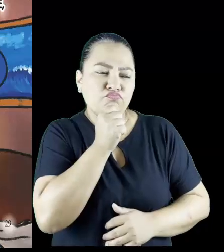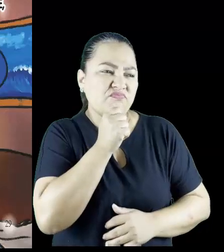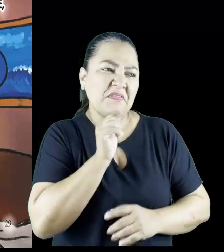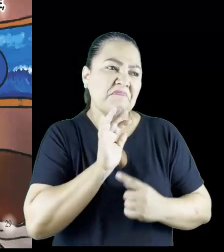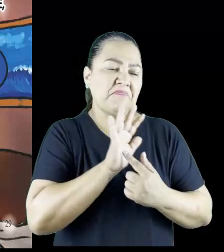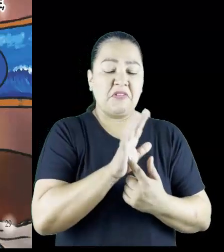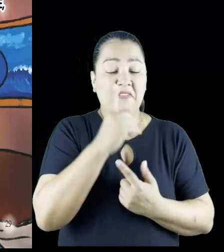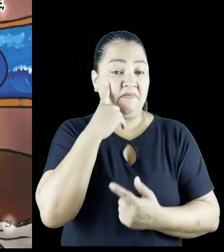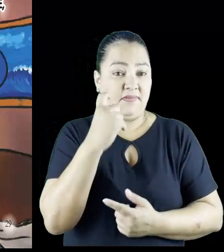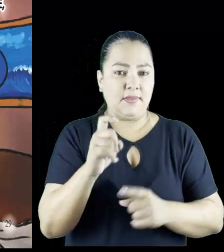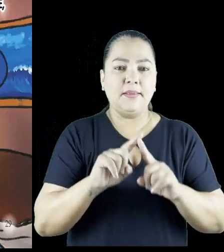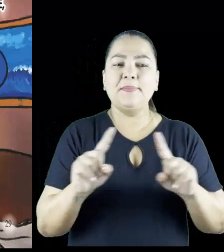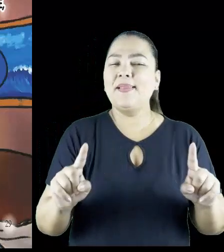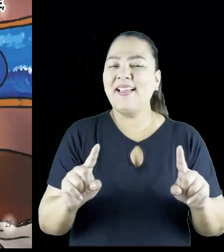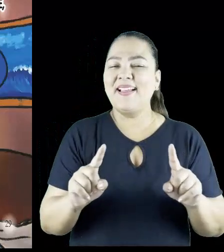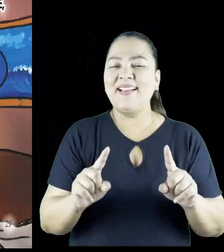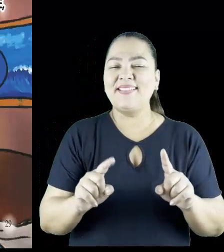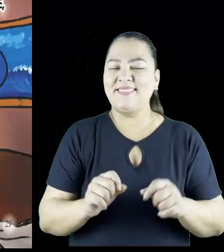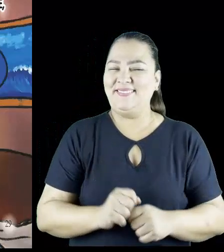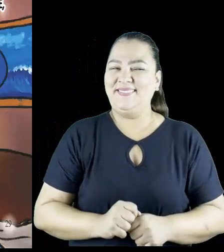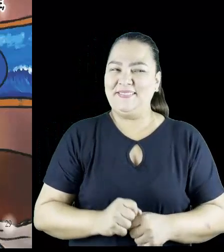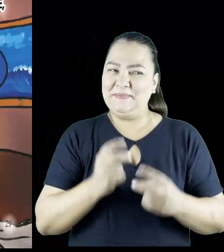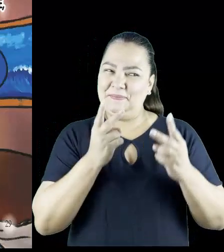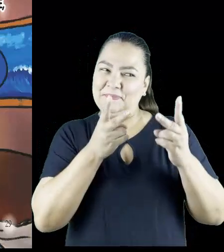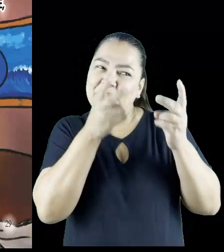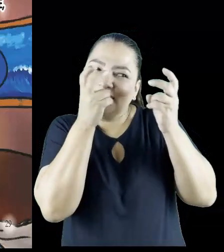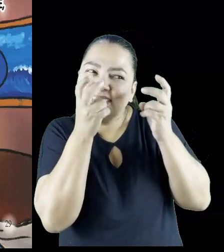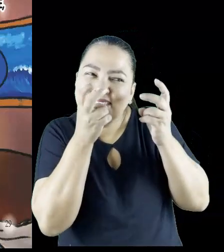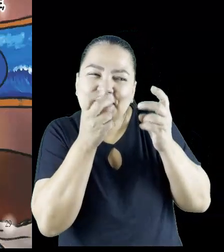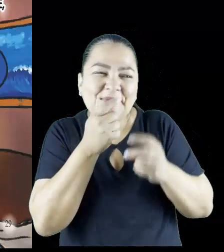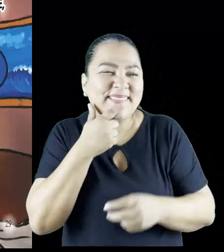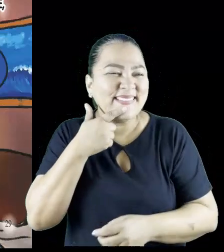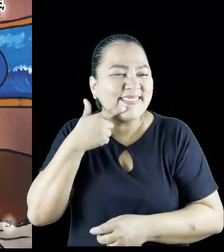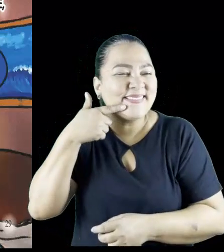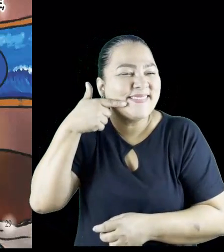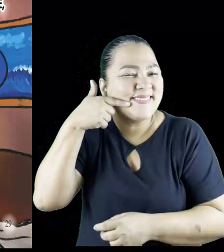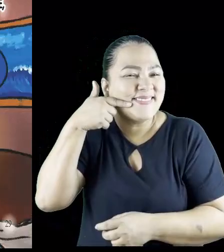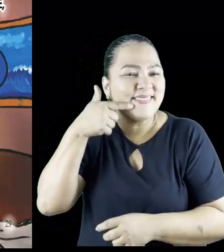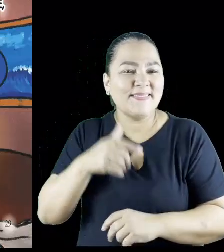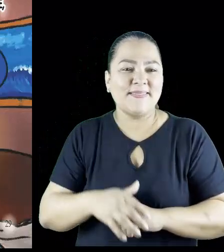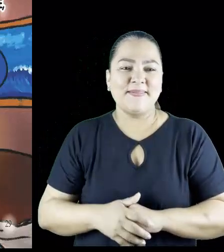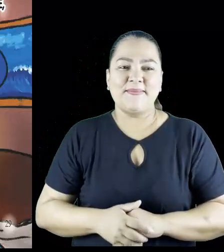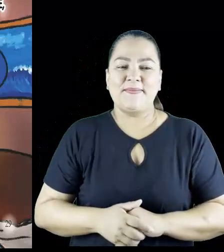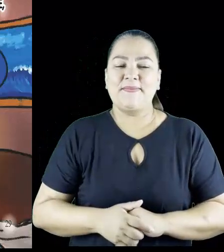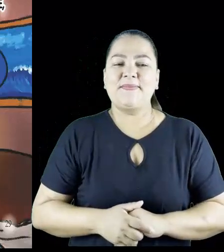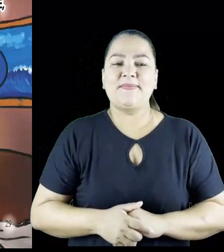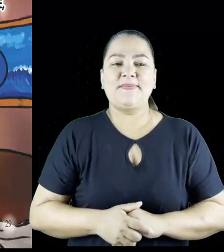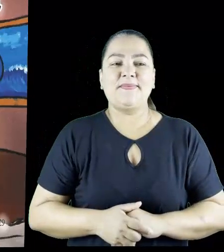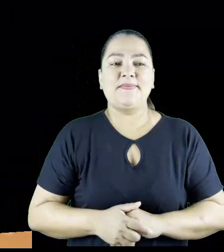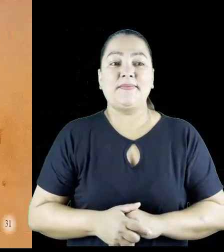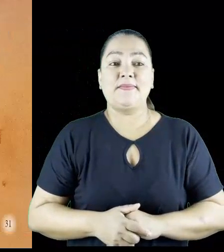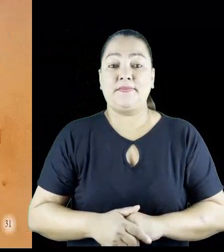não demonstrar tanto interesse, mas deixou escapar um sorrisinho de canto de boca.